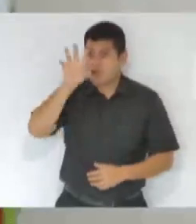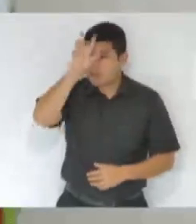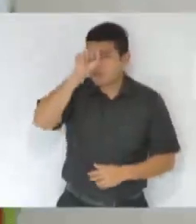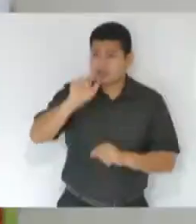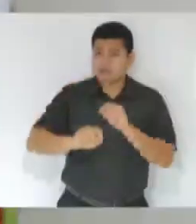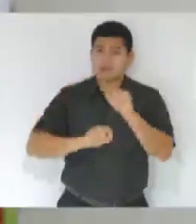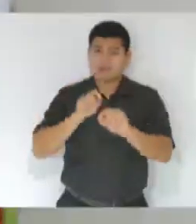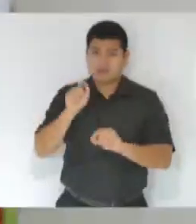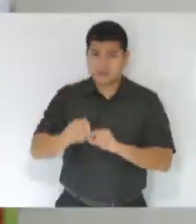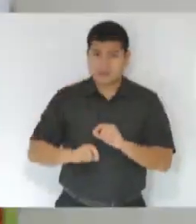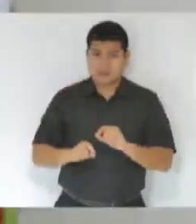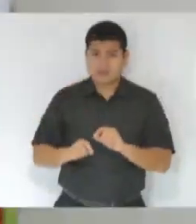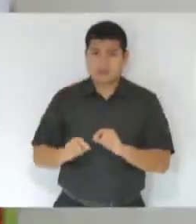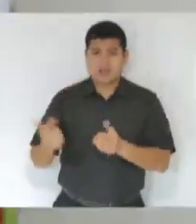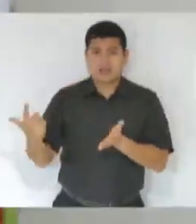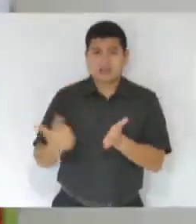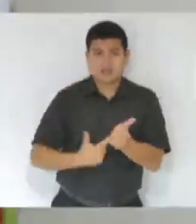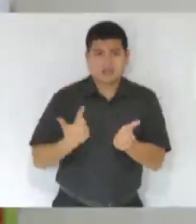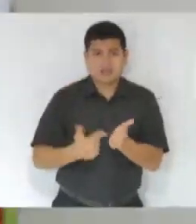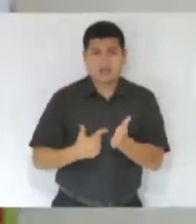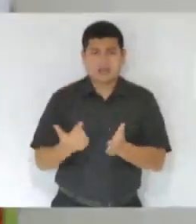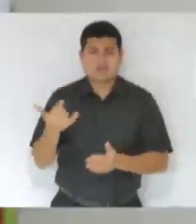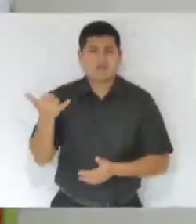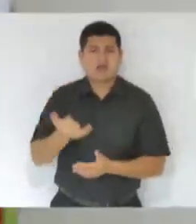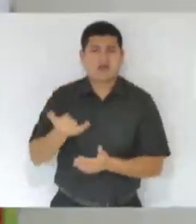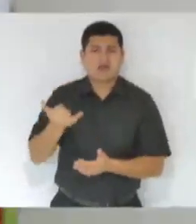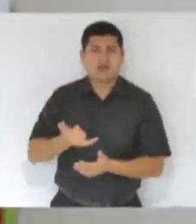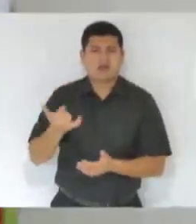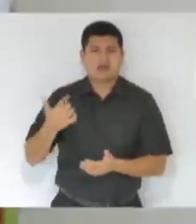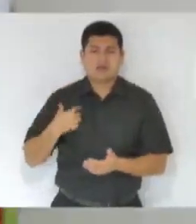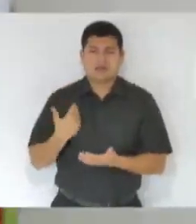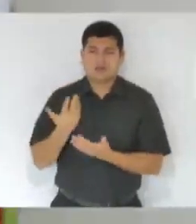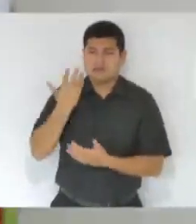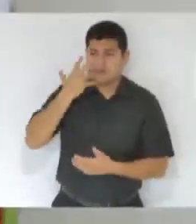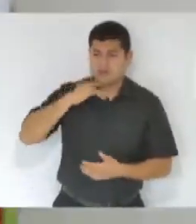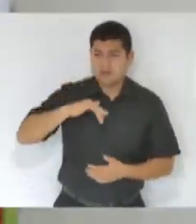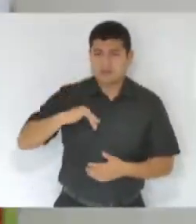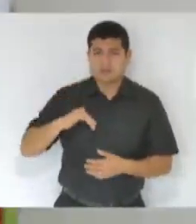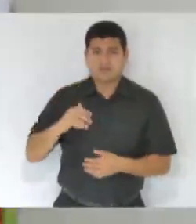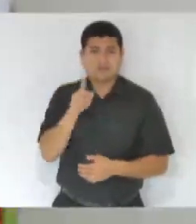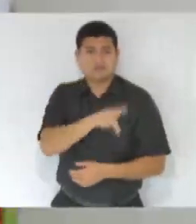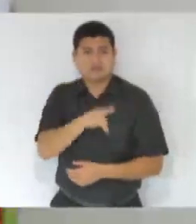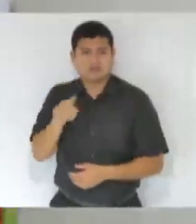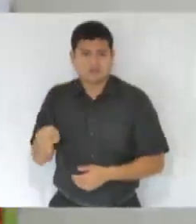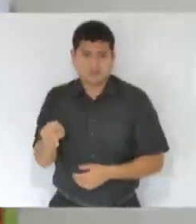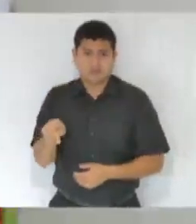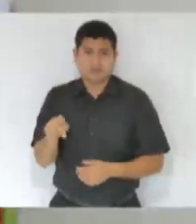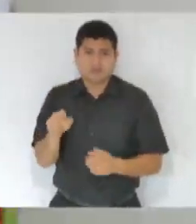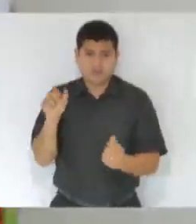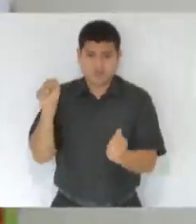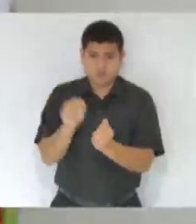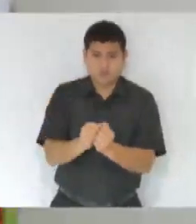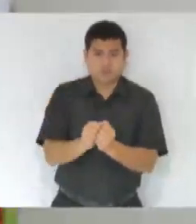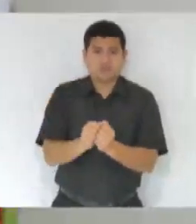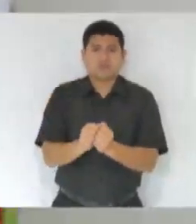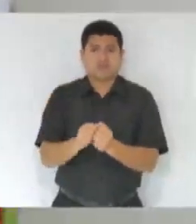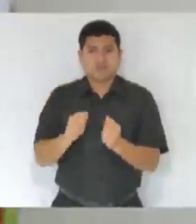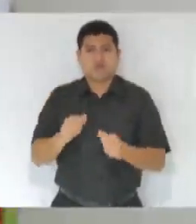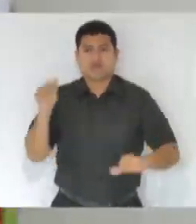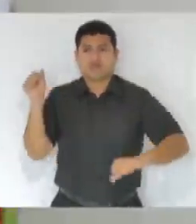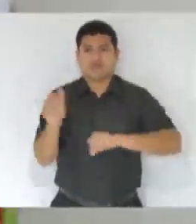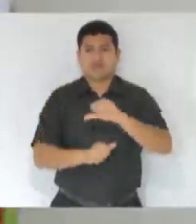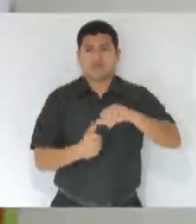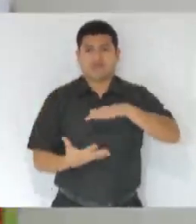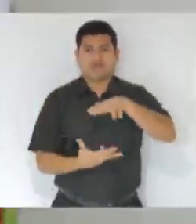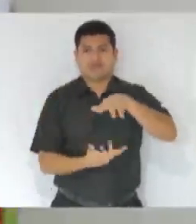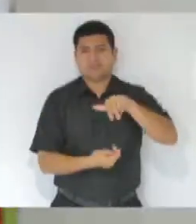um livro, uma caneta, uma criança e um professor podem mudar o mundo.